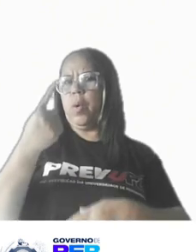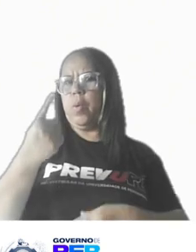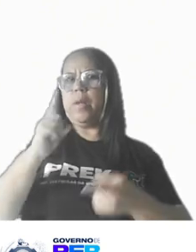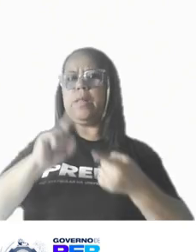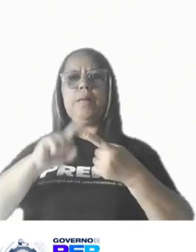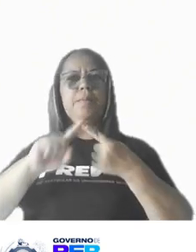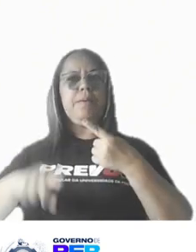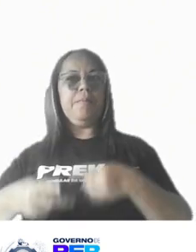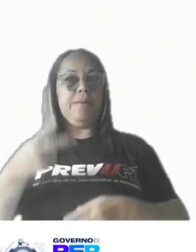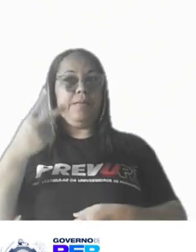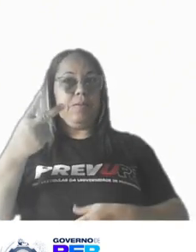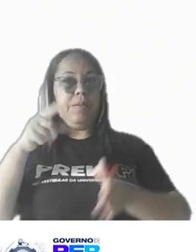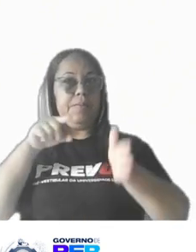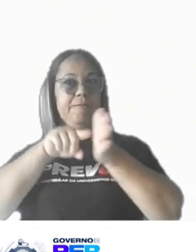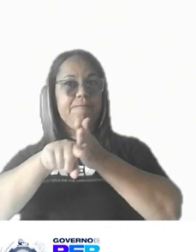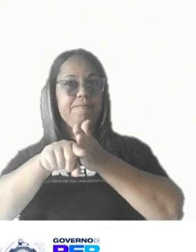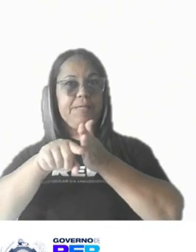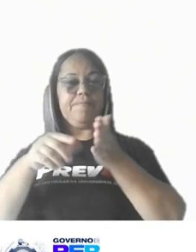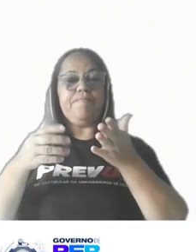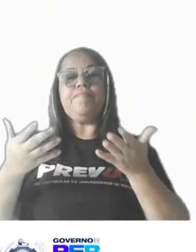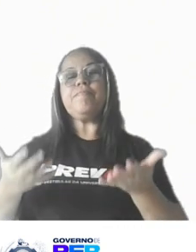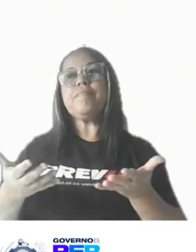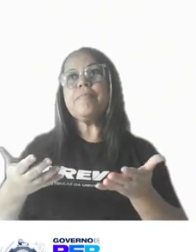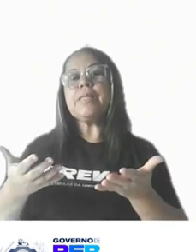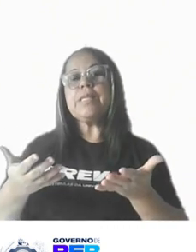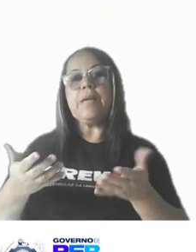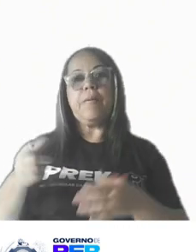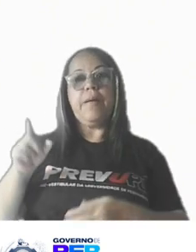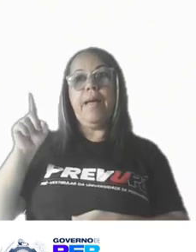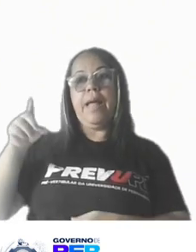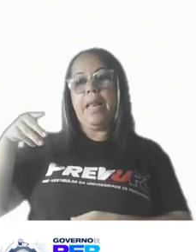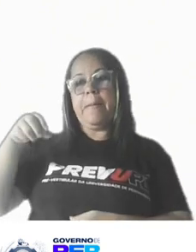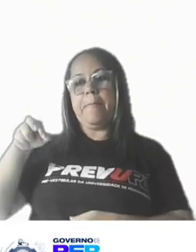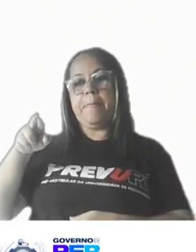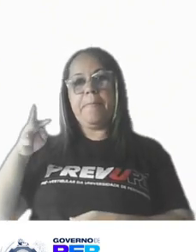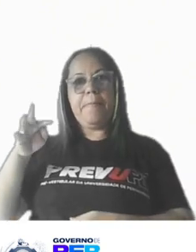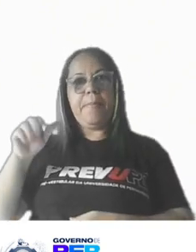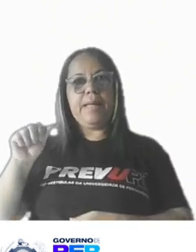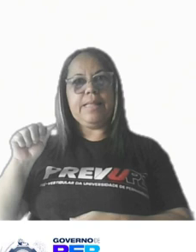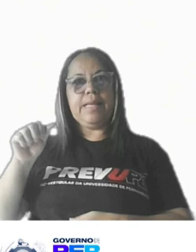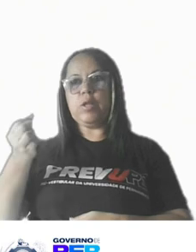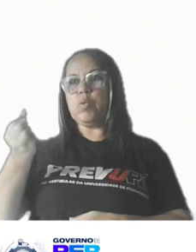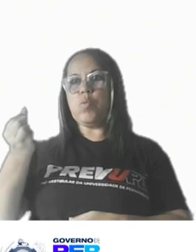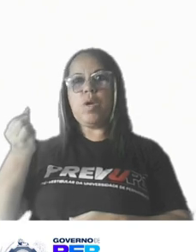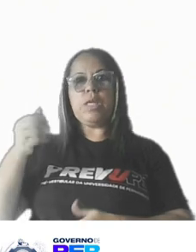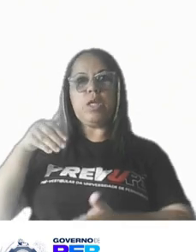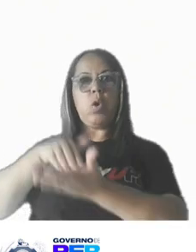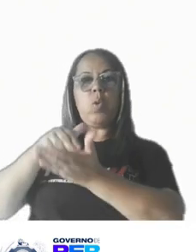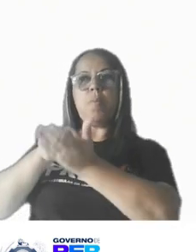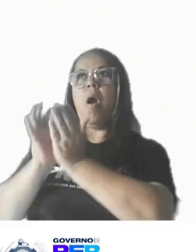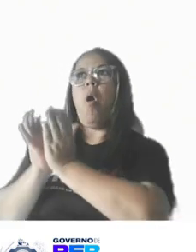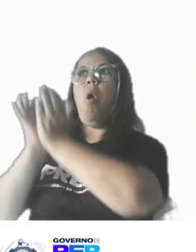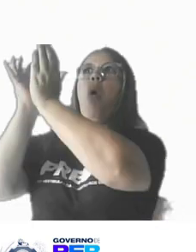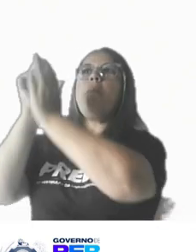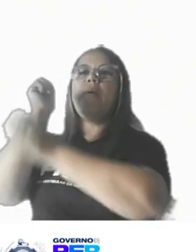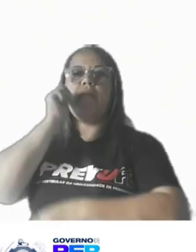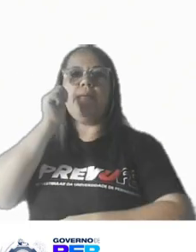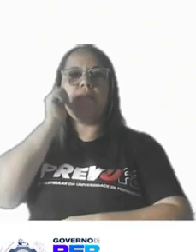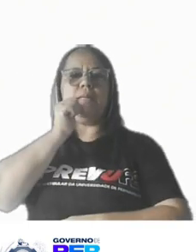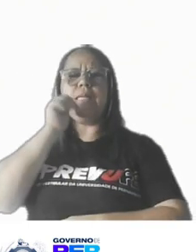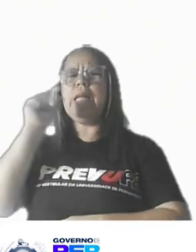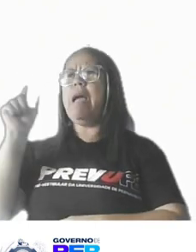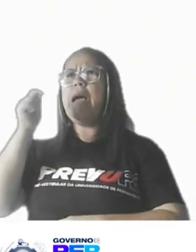como para a questão 2. Em sua sexta e última Copa do Mundo Feminina, Marta fez um discurso